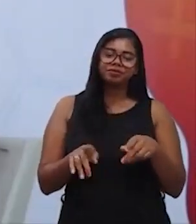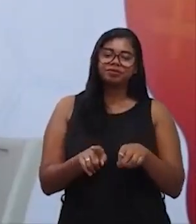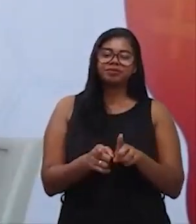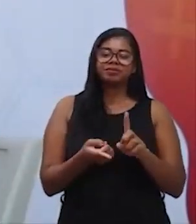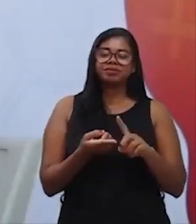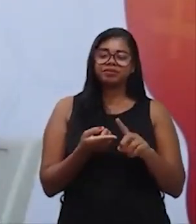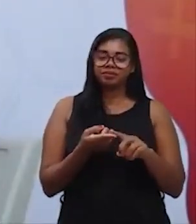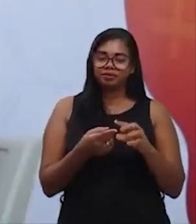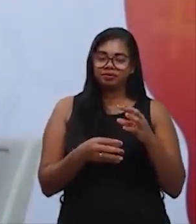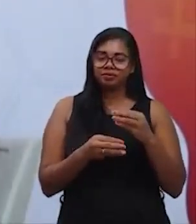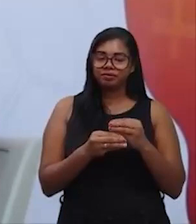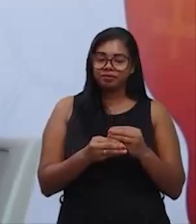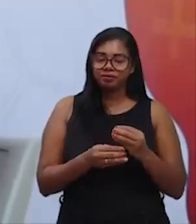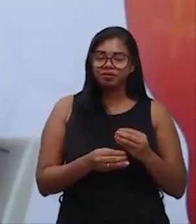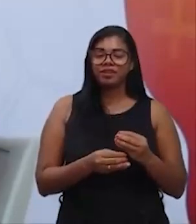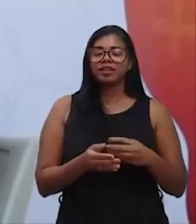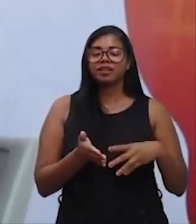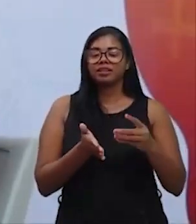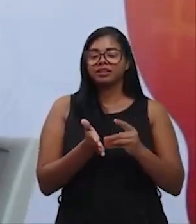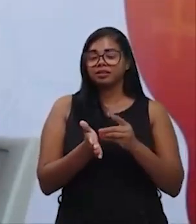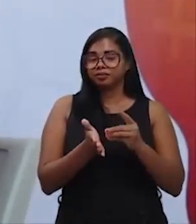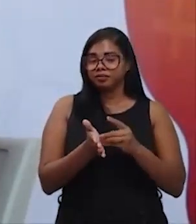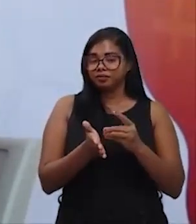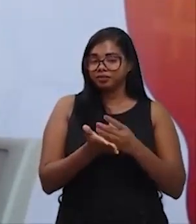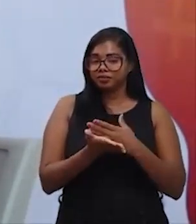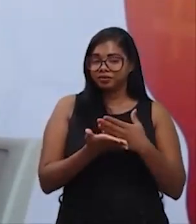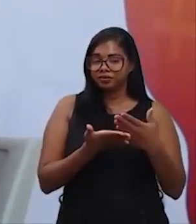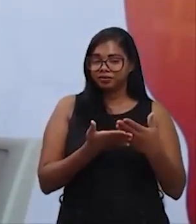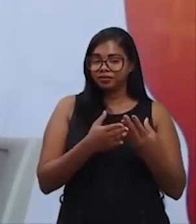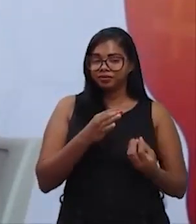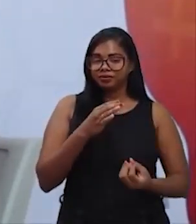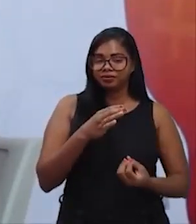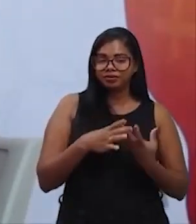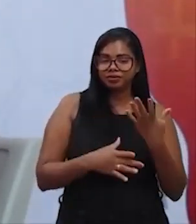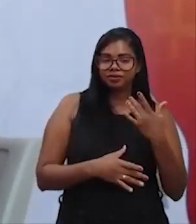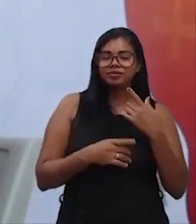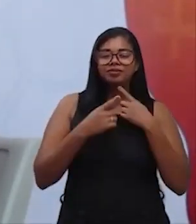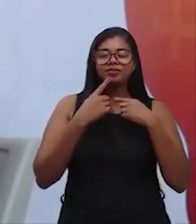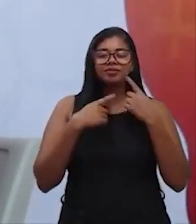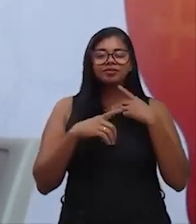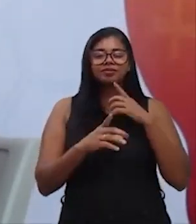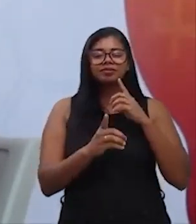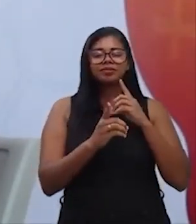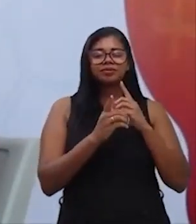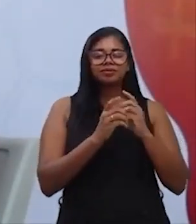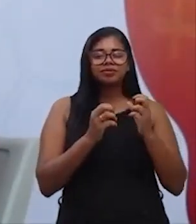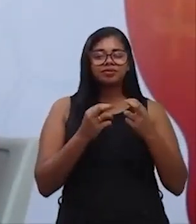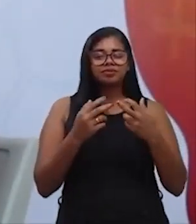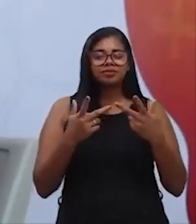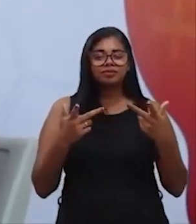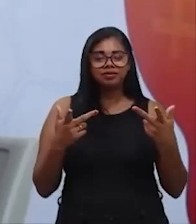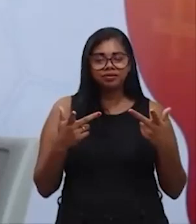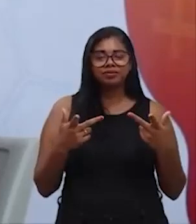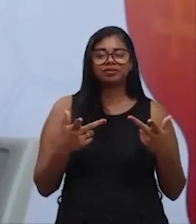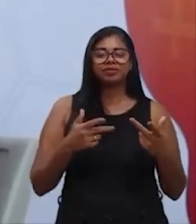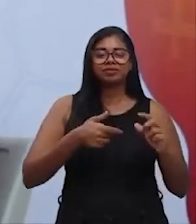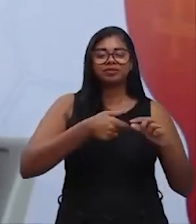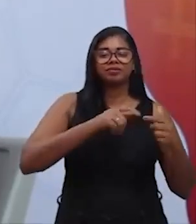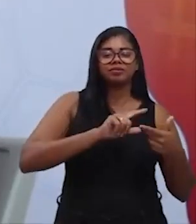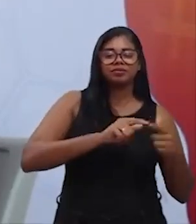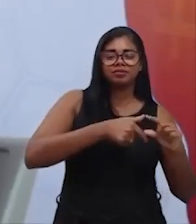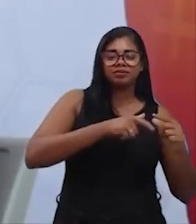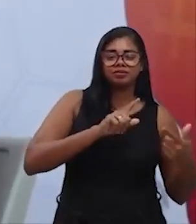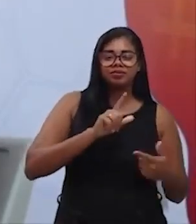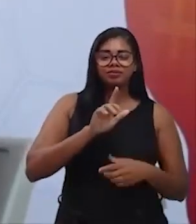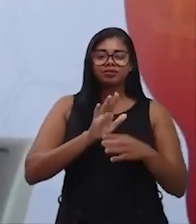que a minha veia de design, né? O meu design começou a despertar aí com esse, não é que encontrar essas formas, vinha, né? Tinha